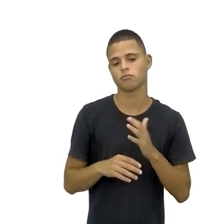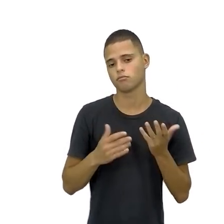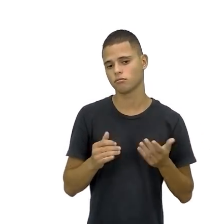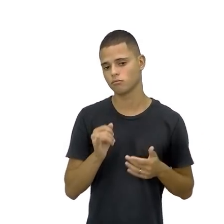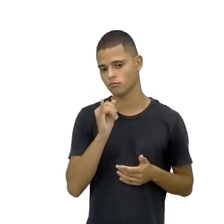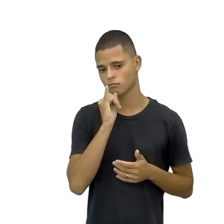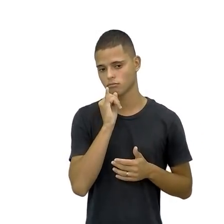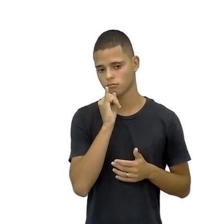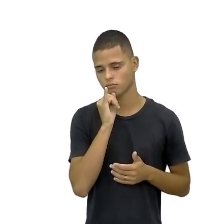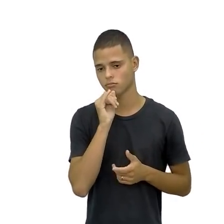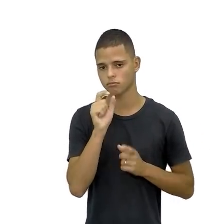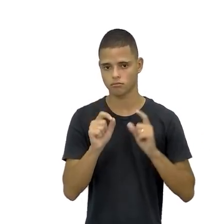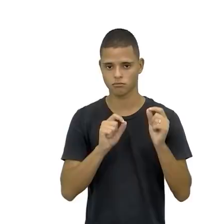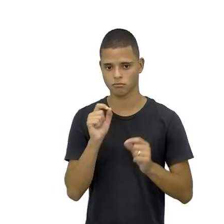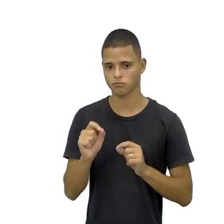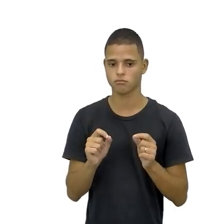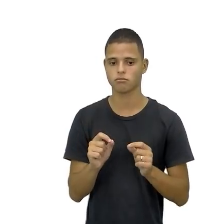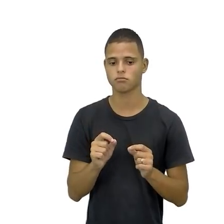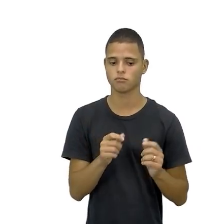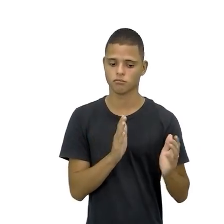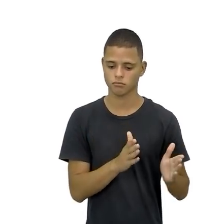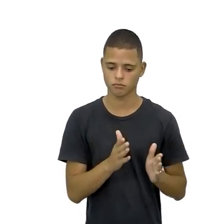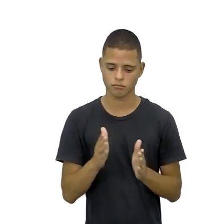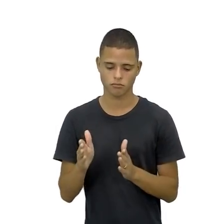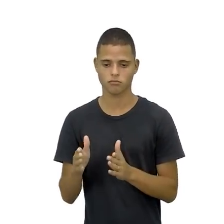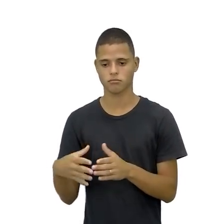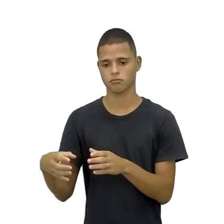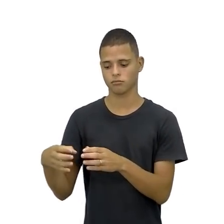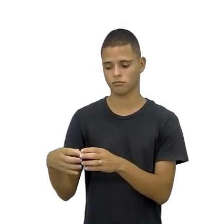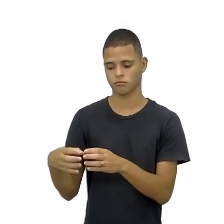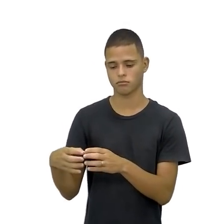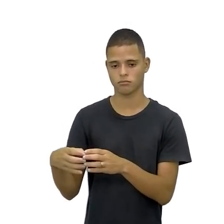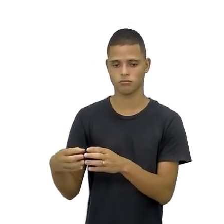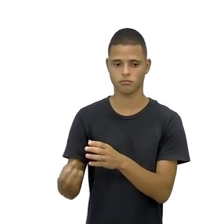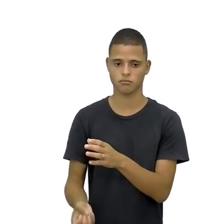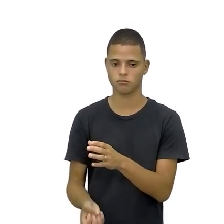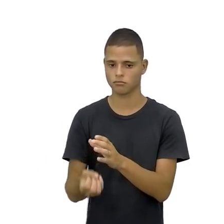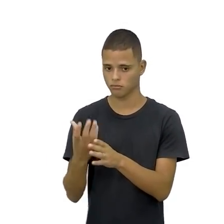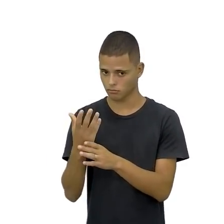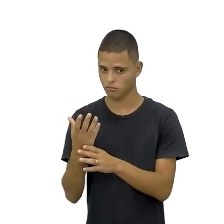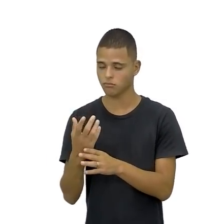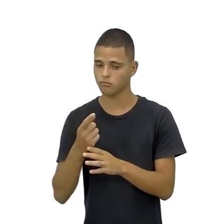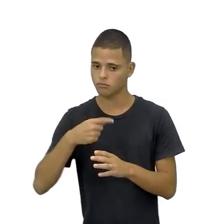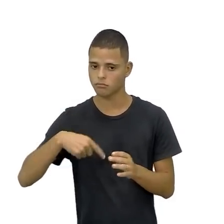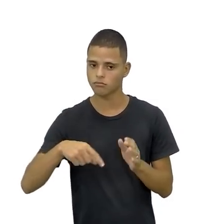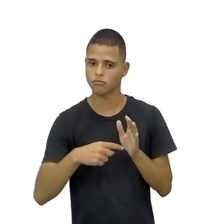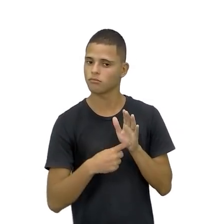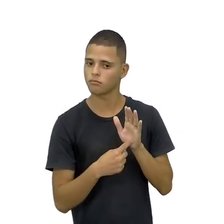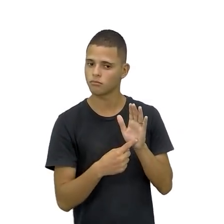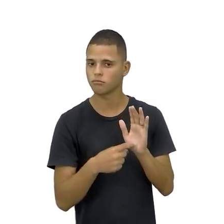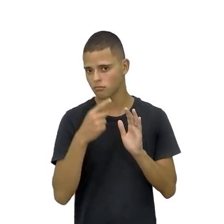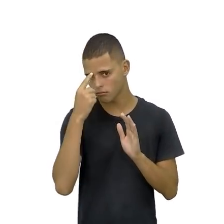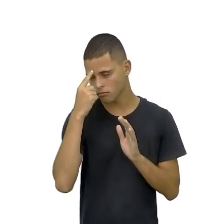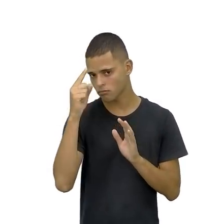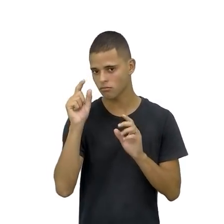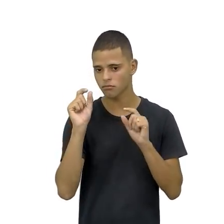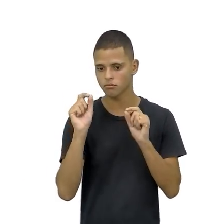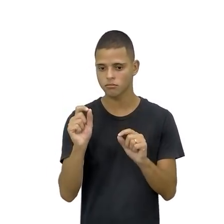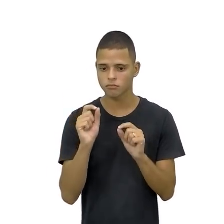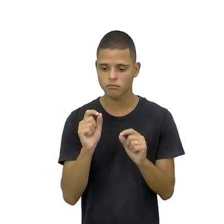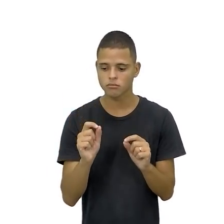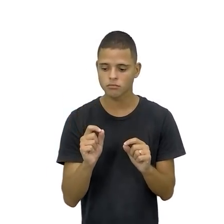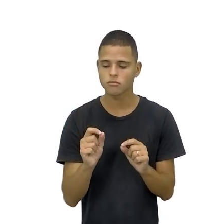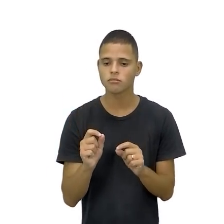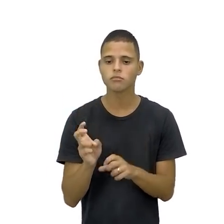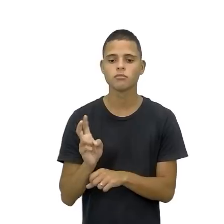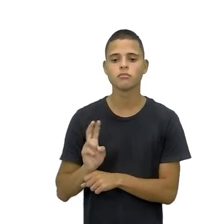essa organização dos grupos produtivos que nós aqui estamos apresentando para vocês, pensamos, então, na questão da